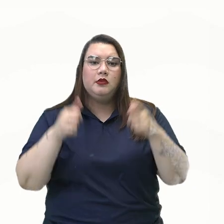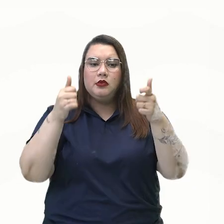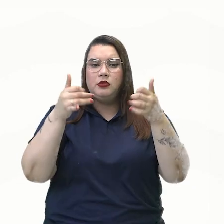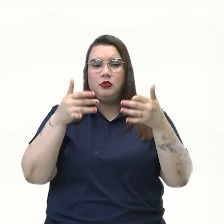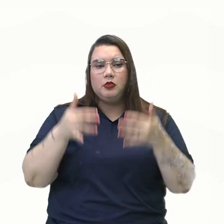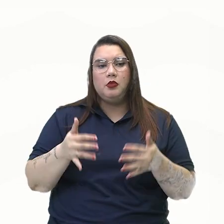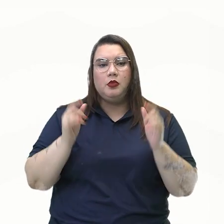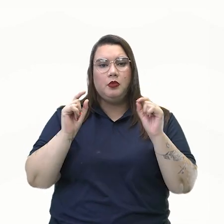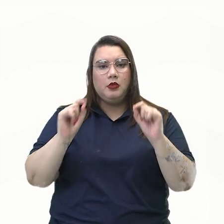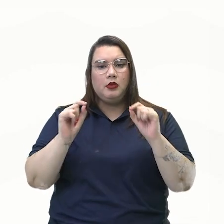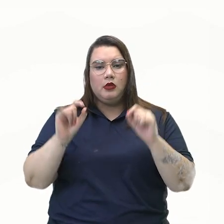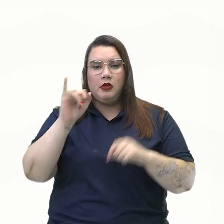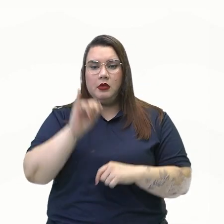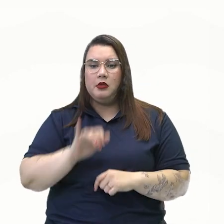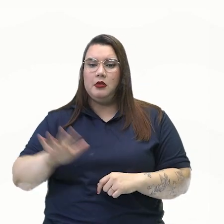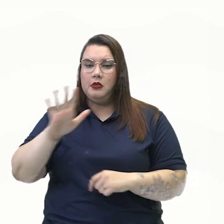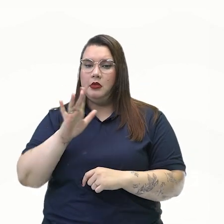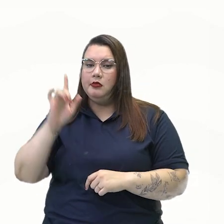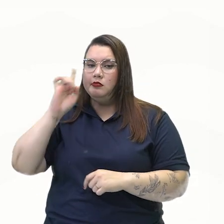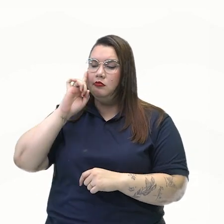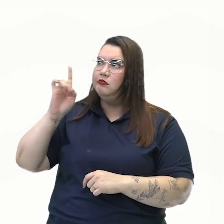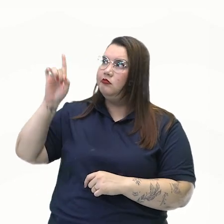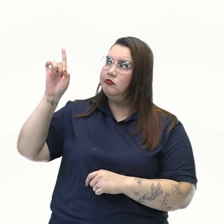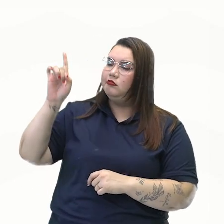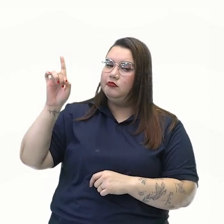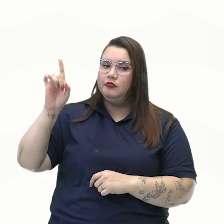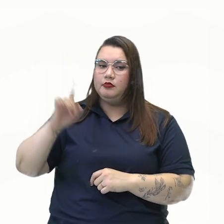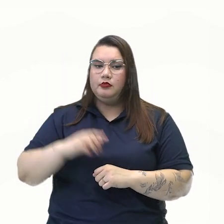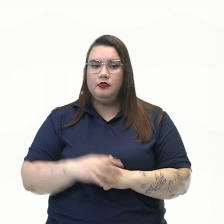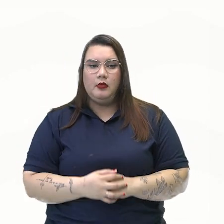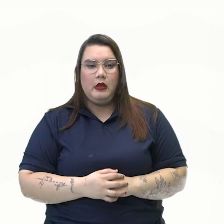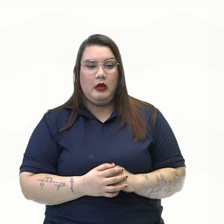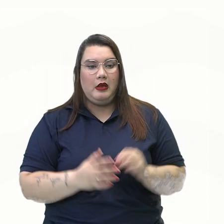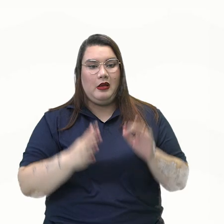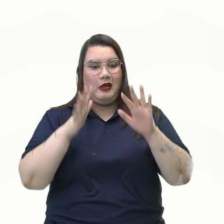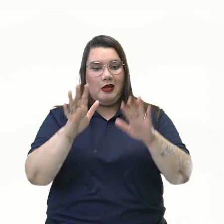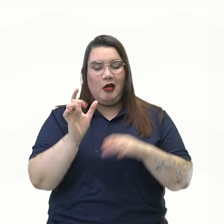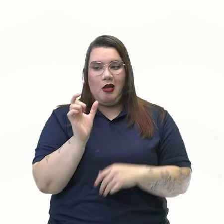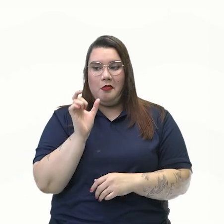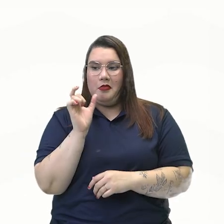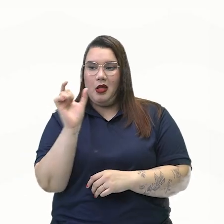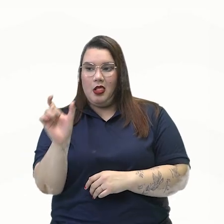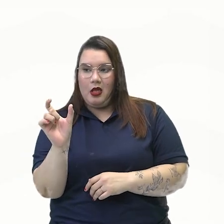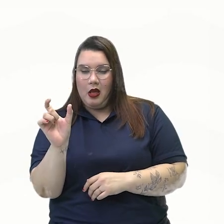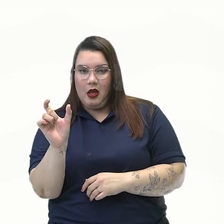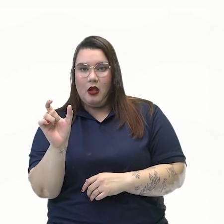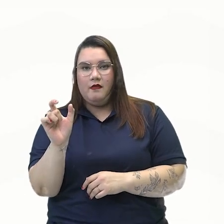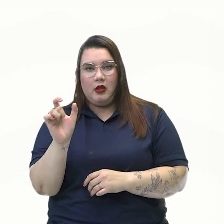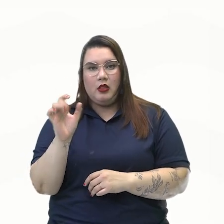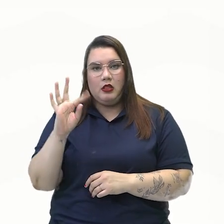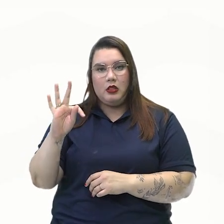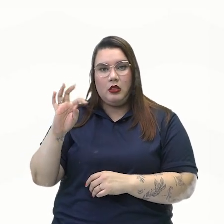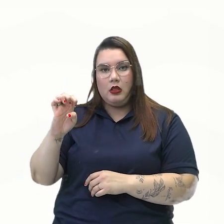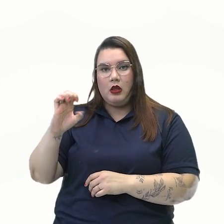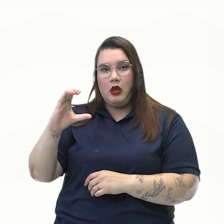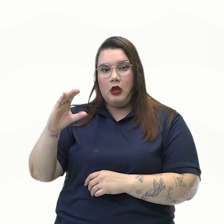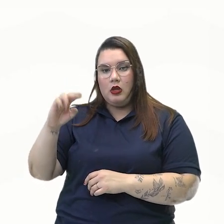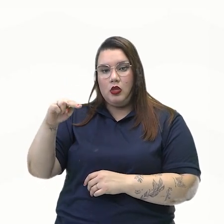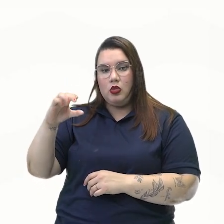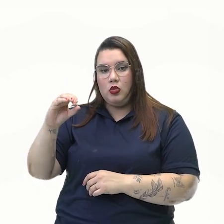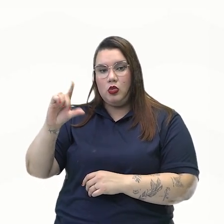convém destacar, como eu tenho essa imagem aí, que, embora erradamente, é usada a